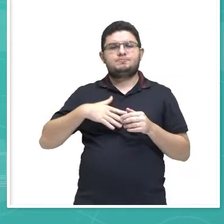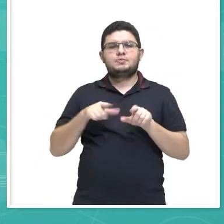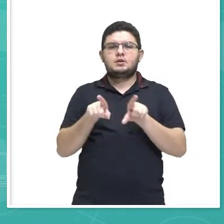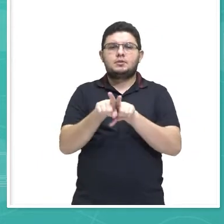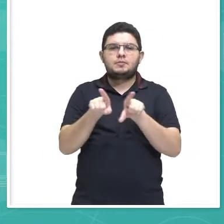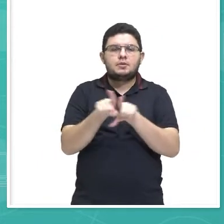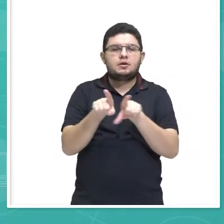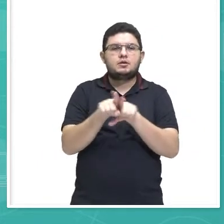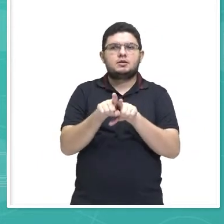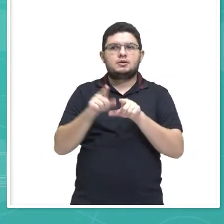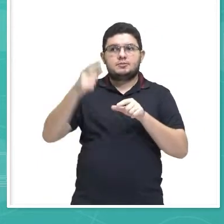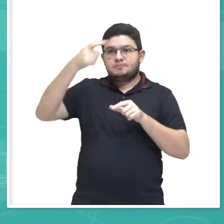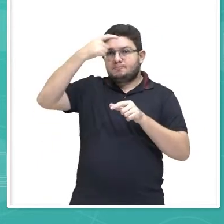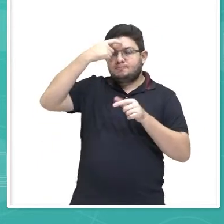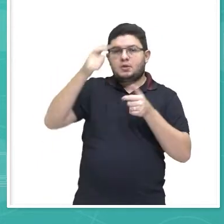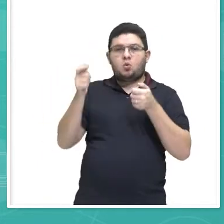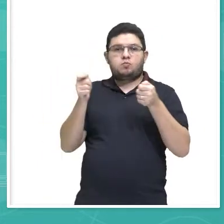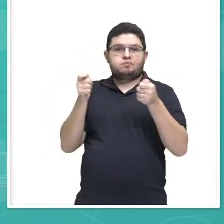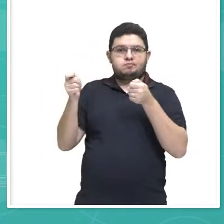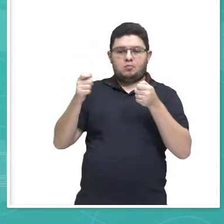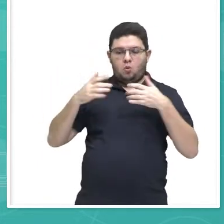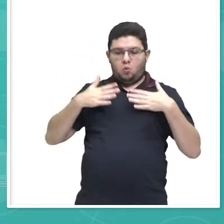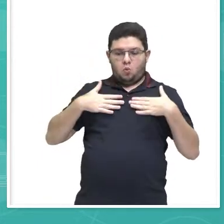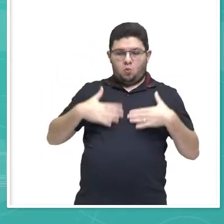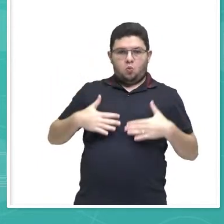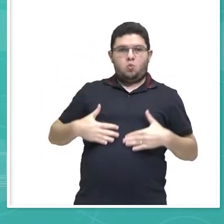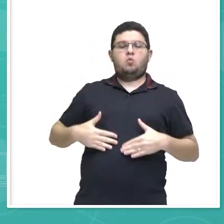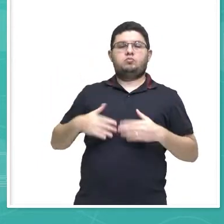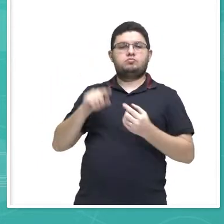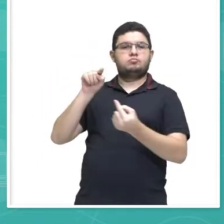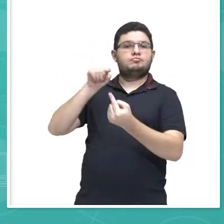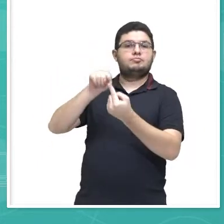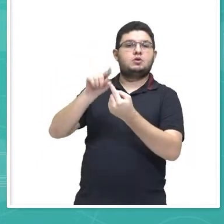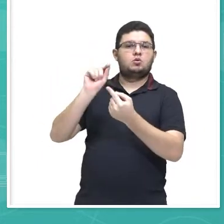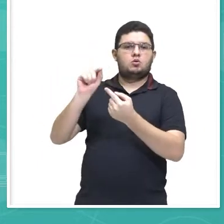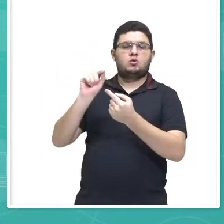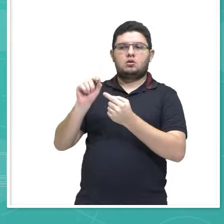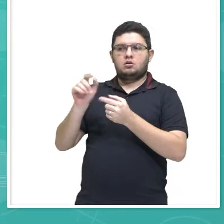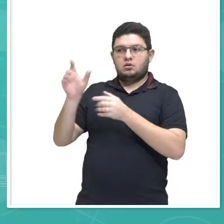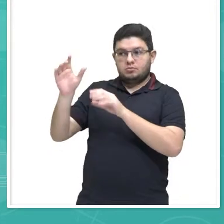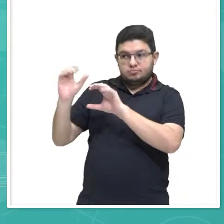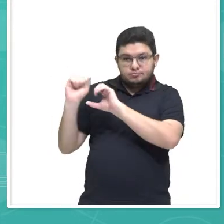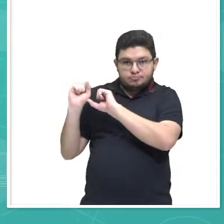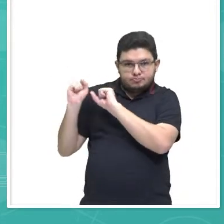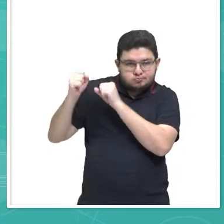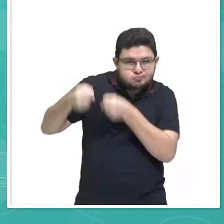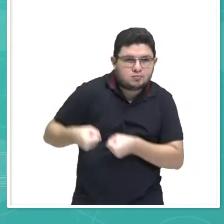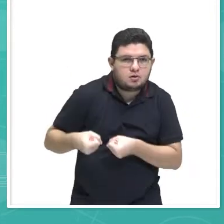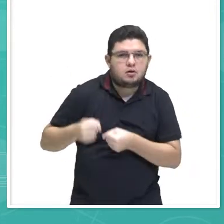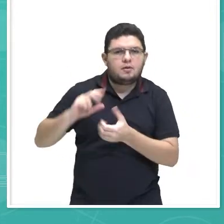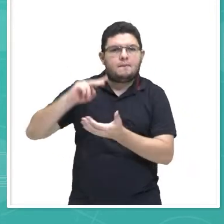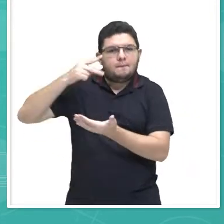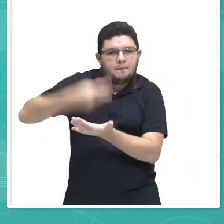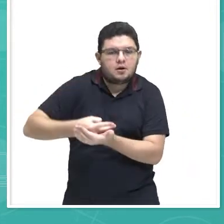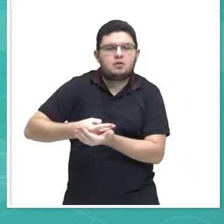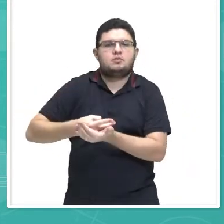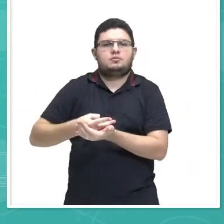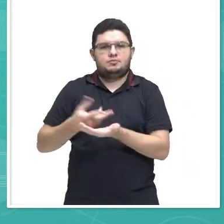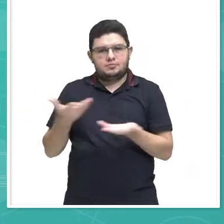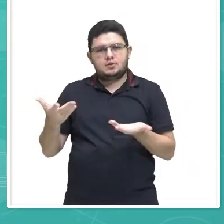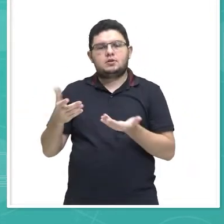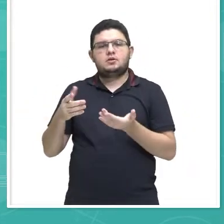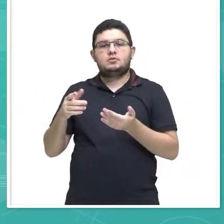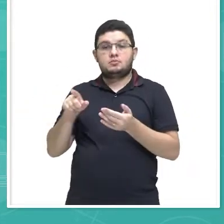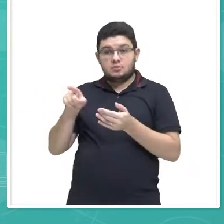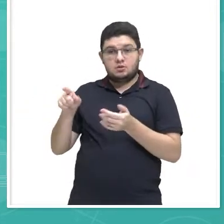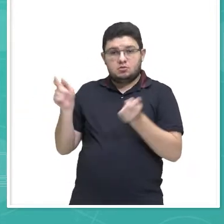um uso consciente do seu corpo para poder, então, vencer aquela energia do oponente, dando a ele o poder, então, de